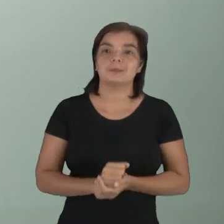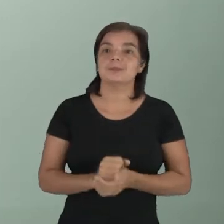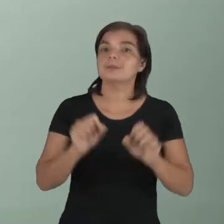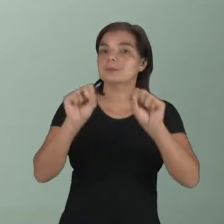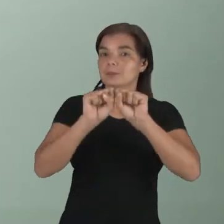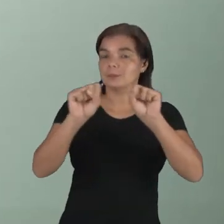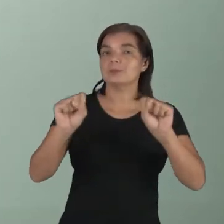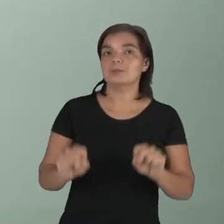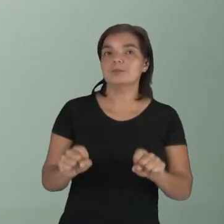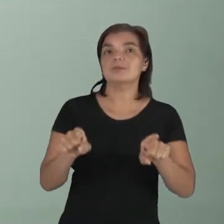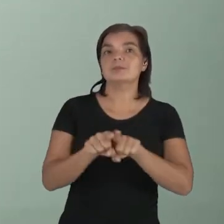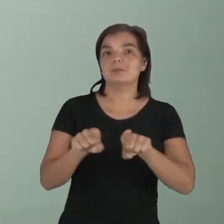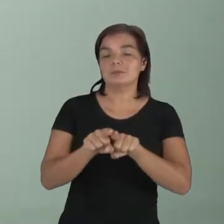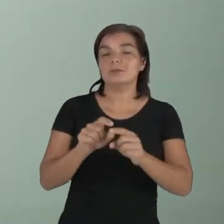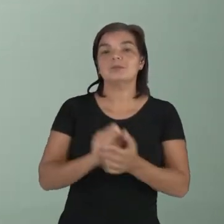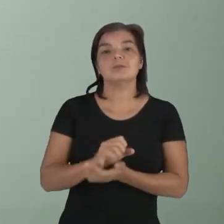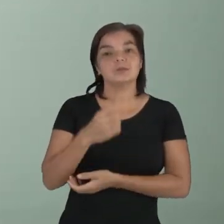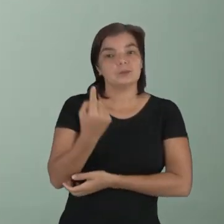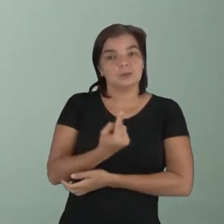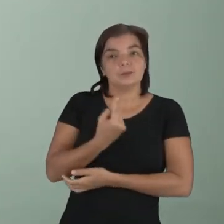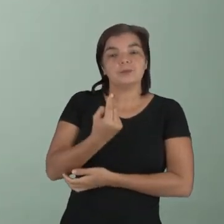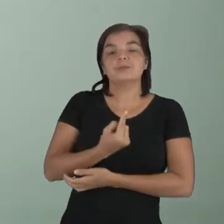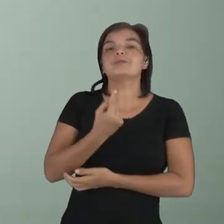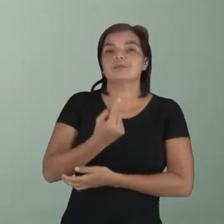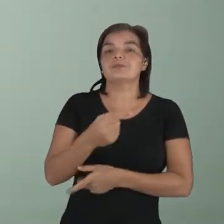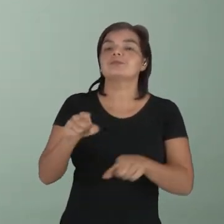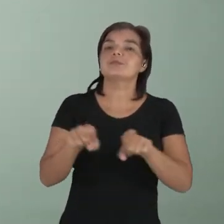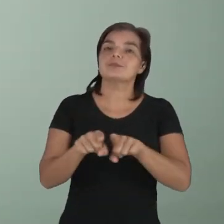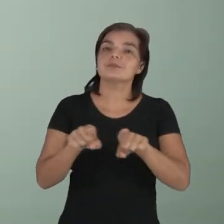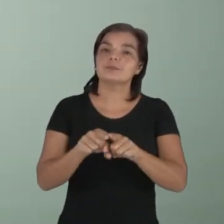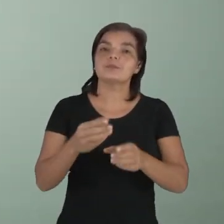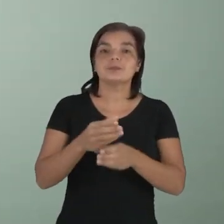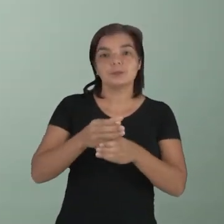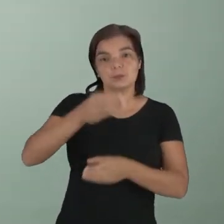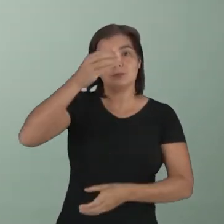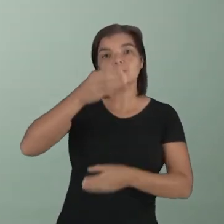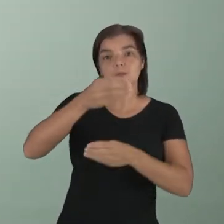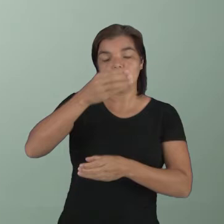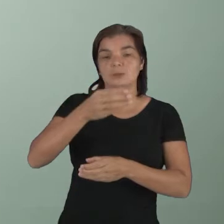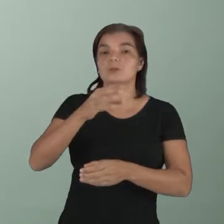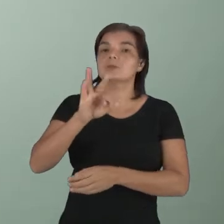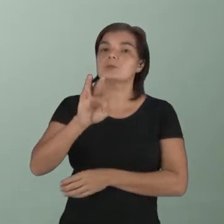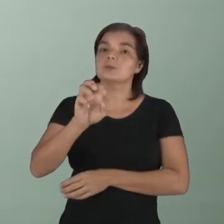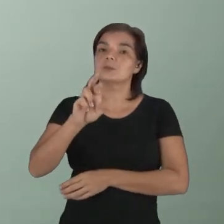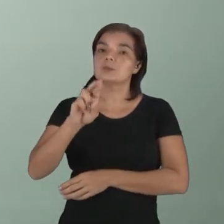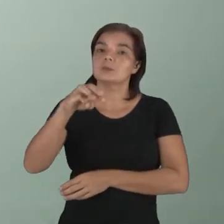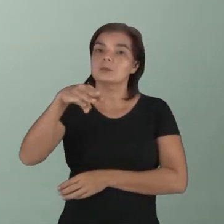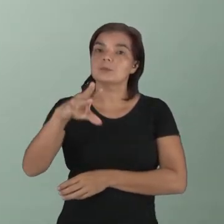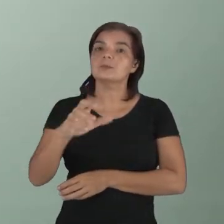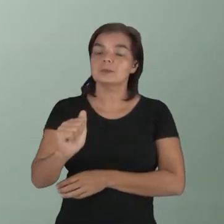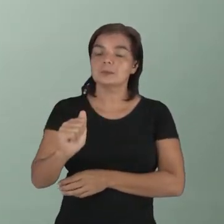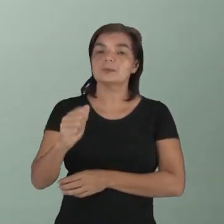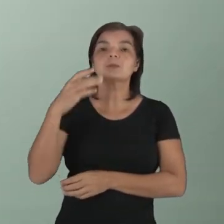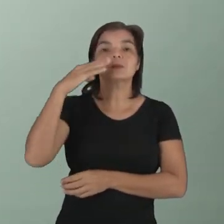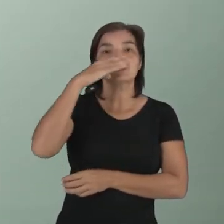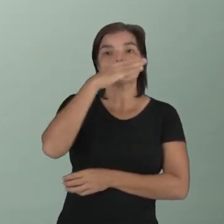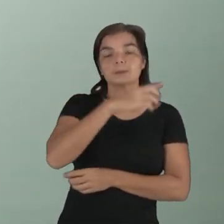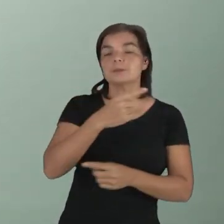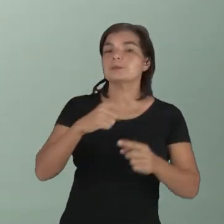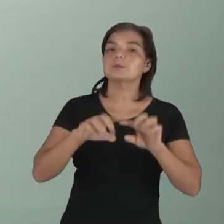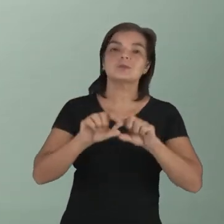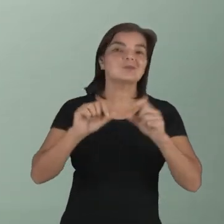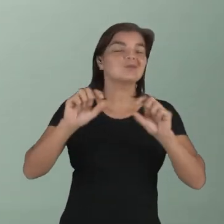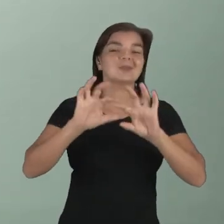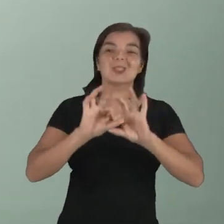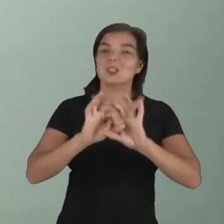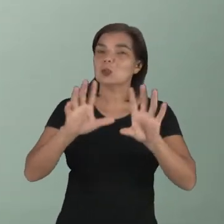um sistema termicamente isolado. É o que acontece, por exemplo, com a garrafa térmica. Ela deve conservar o calor ali, ela não